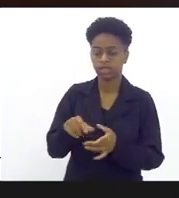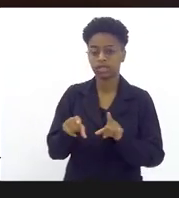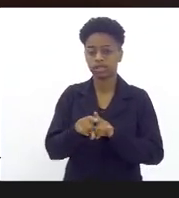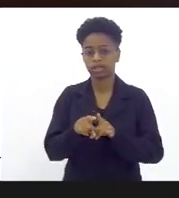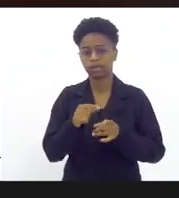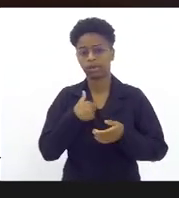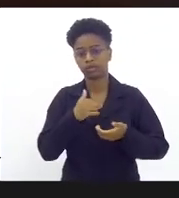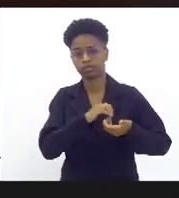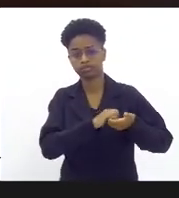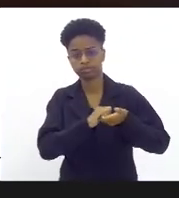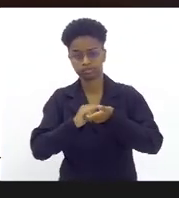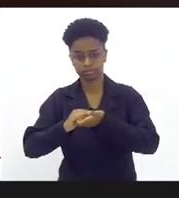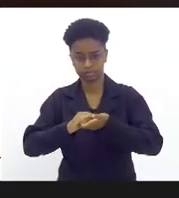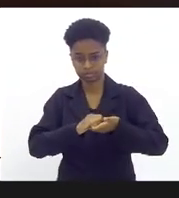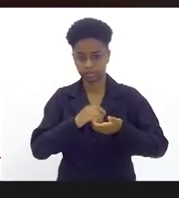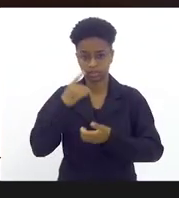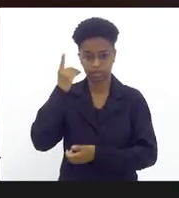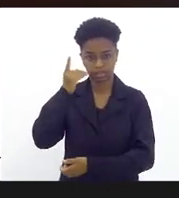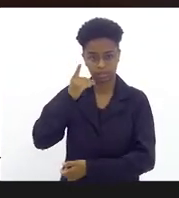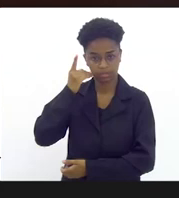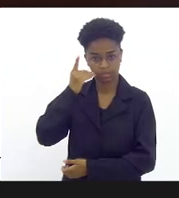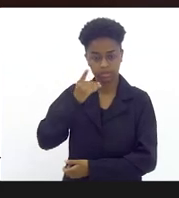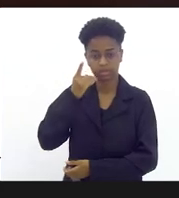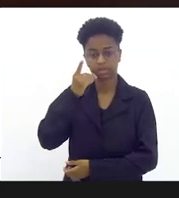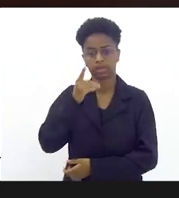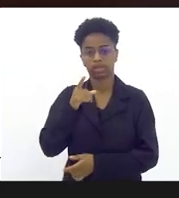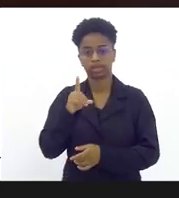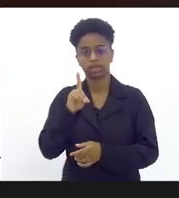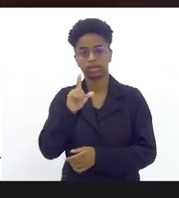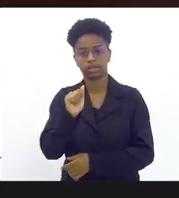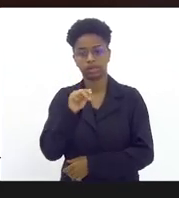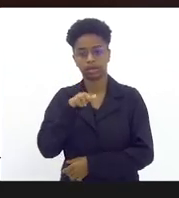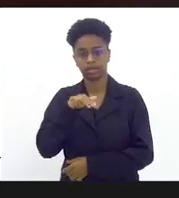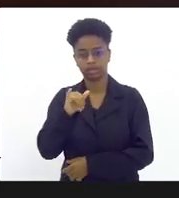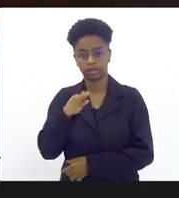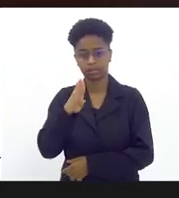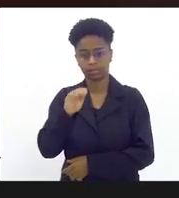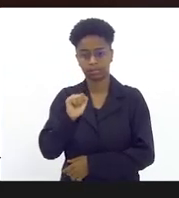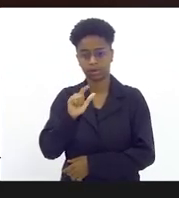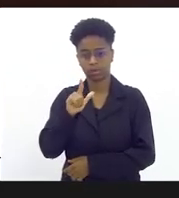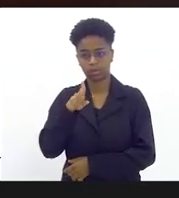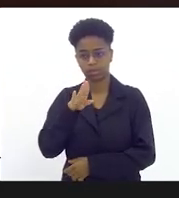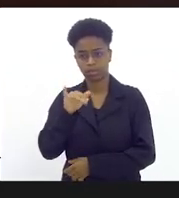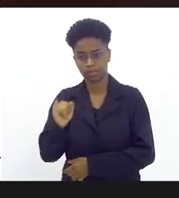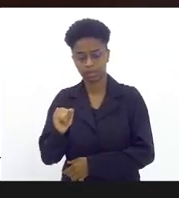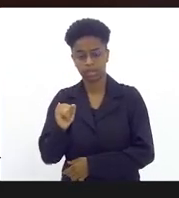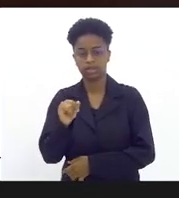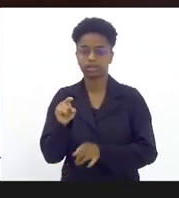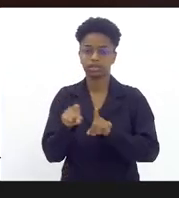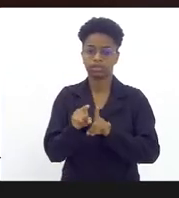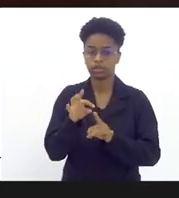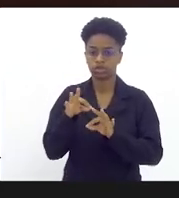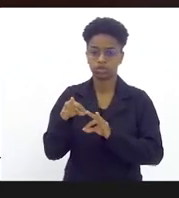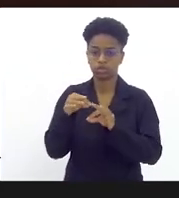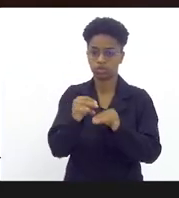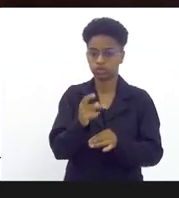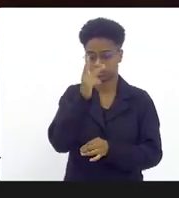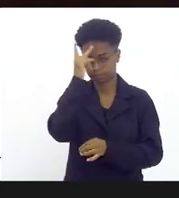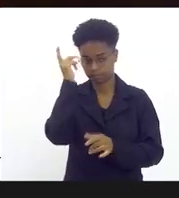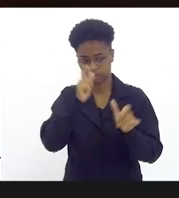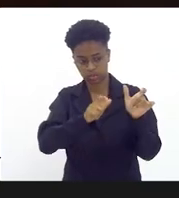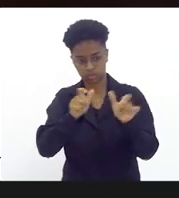saúdo, excelentíssima deputada, Dani Balbi, em seu nome, todos os participantes